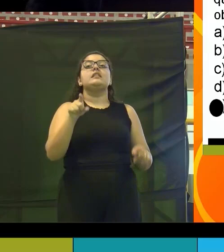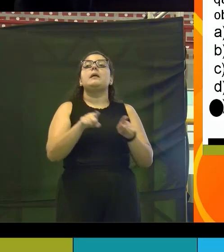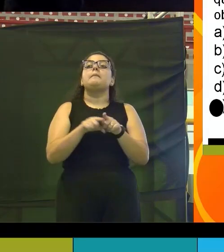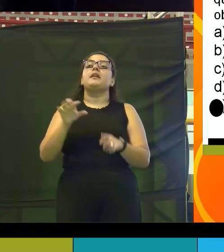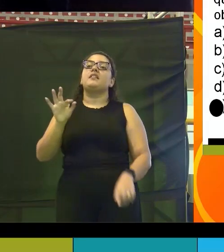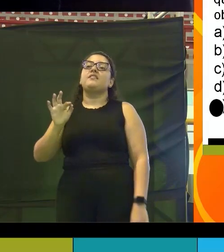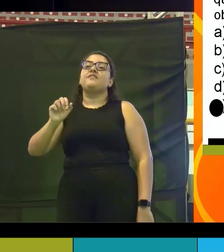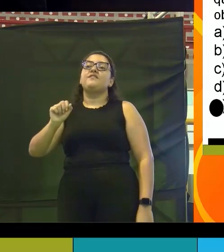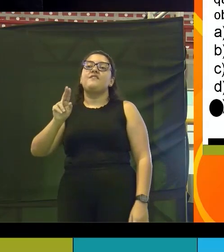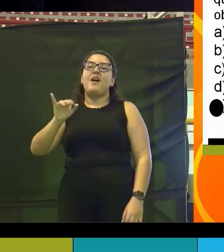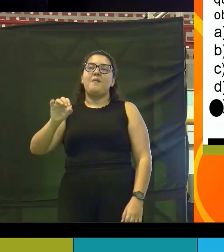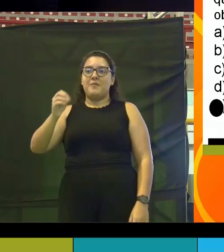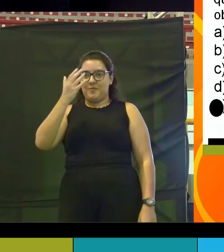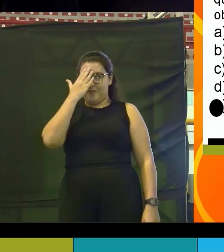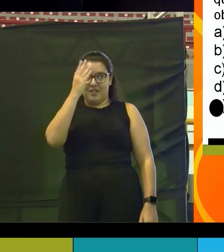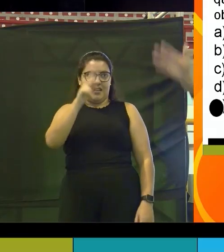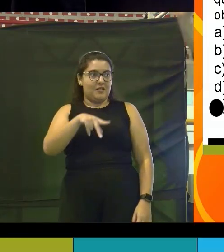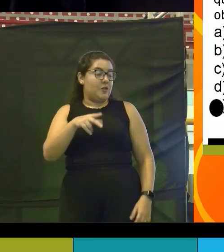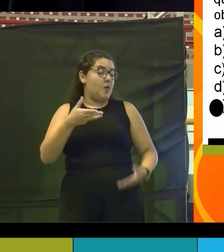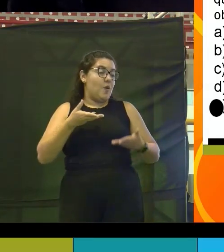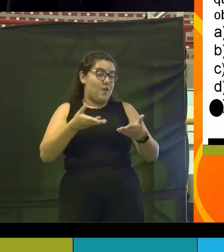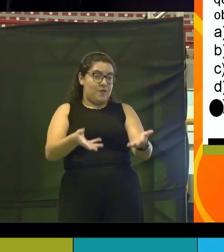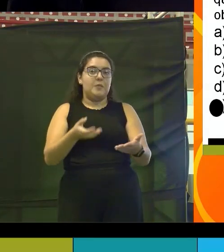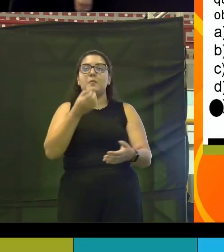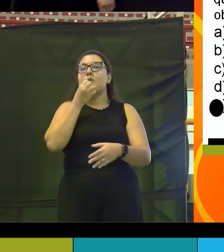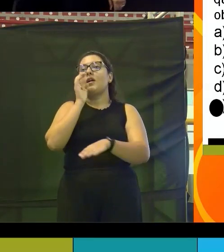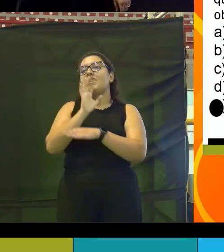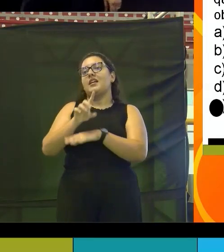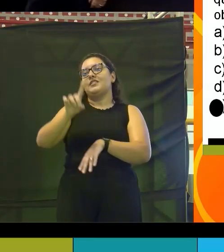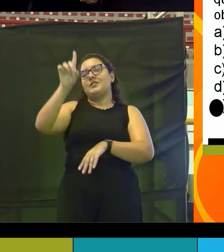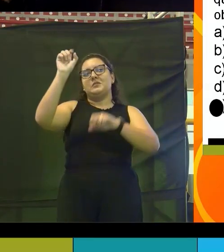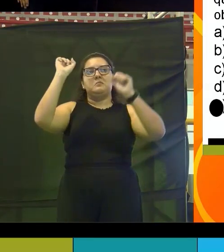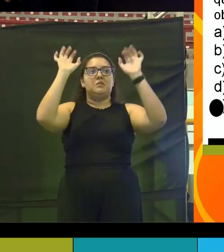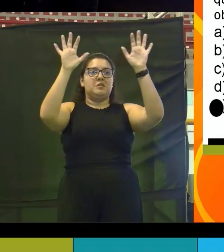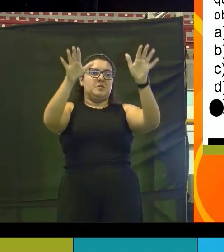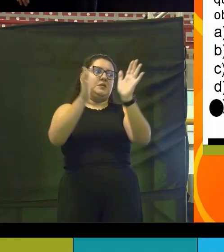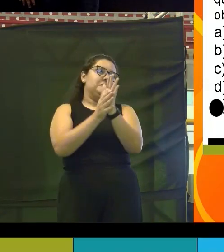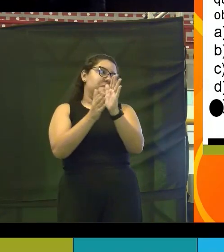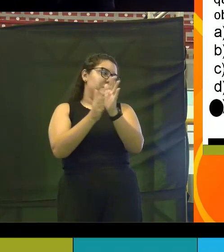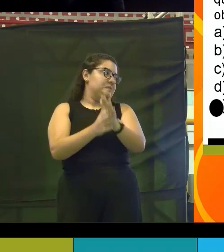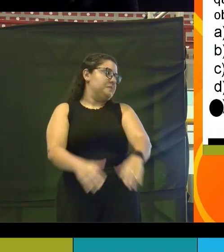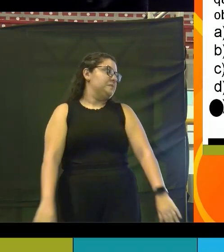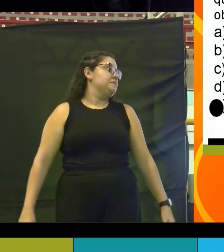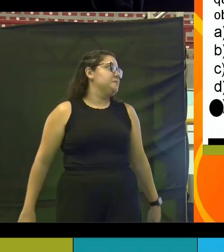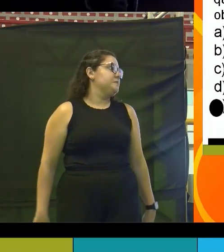convite, tá, gente? Obrigado, boa tarde, e fiquem com Deus, que Deus abençoe vocês. Tchau, tchau.